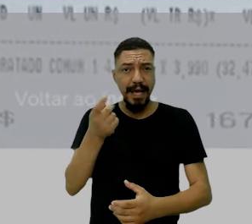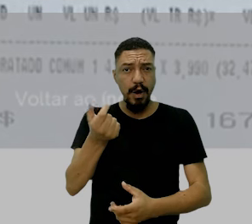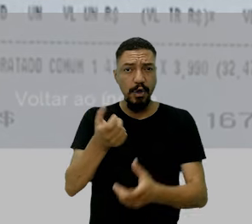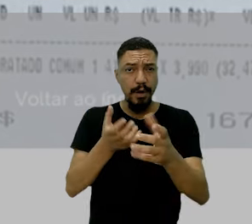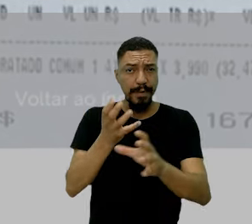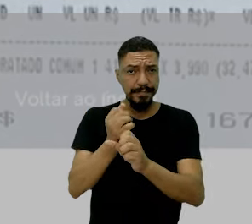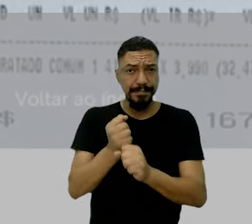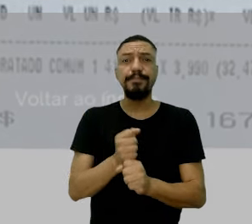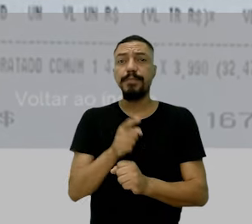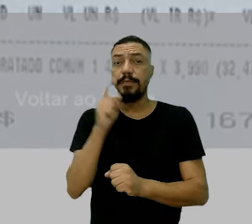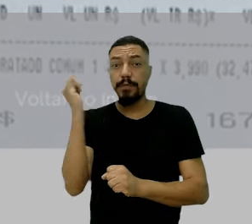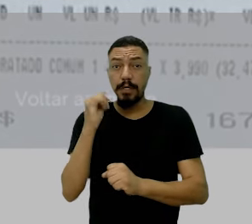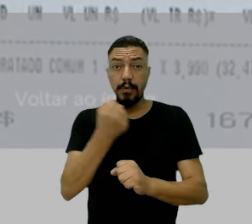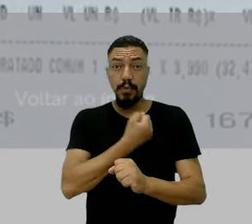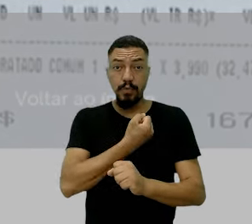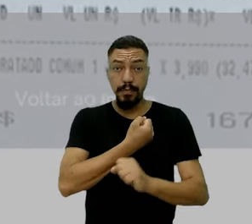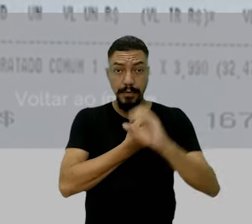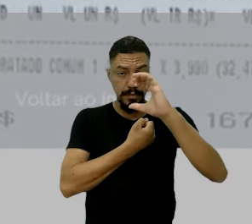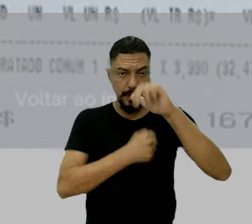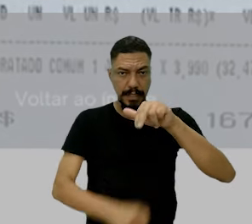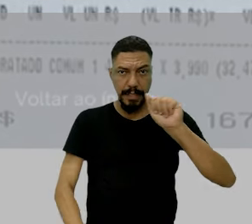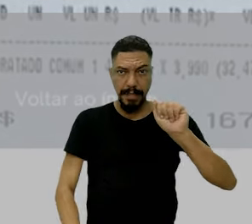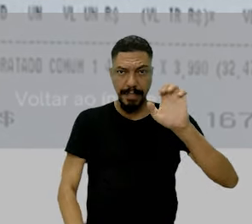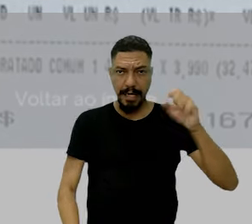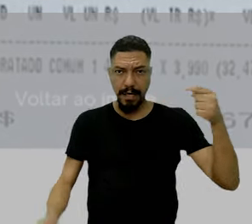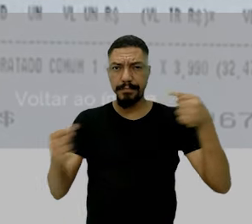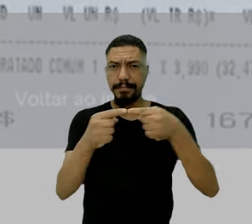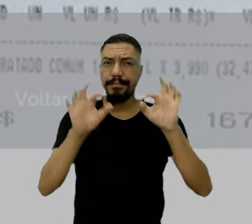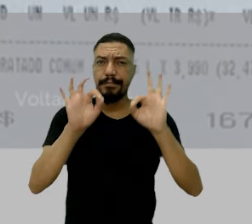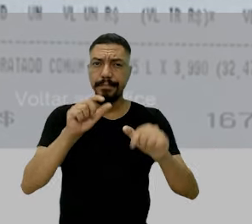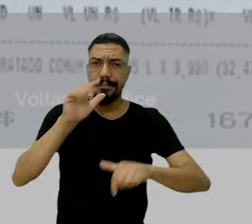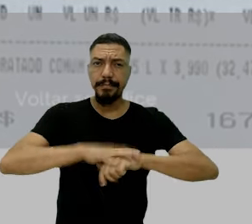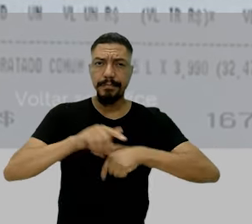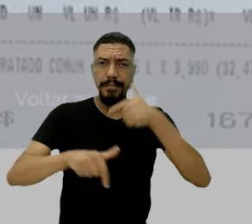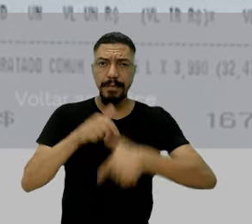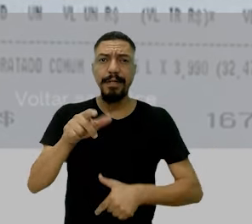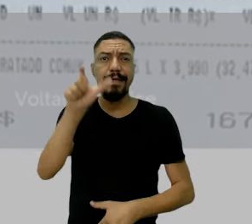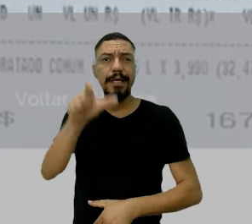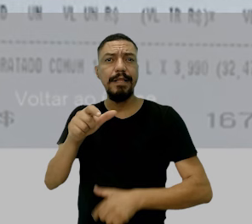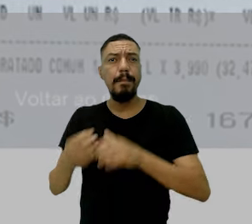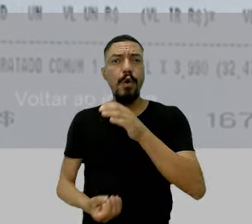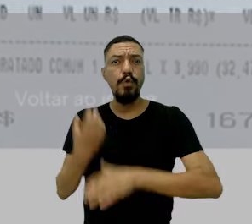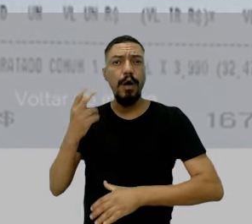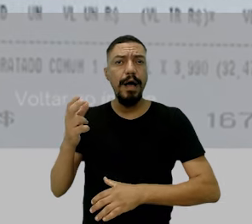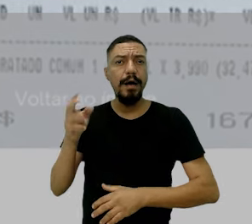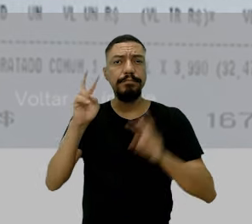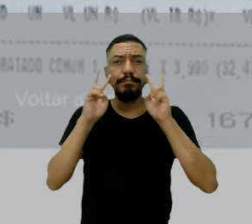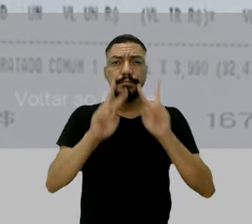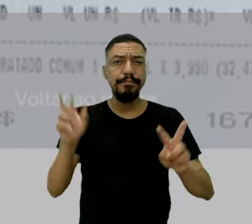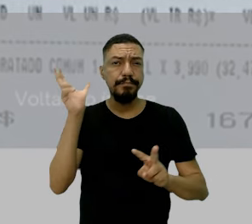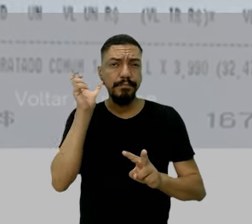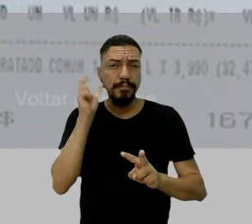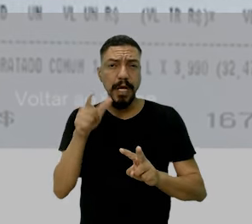esse CNAE esteja adequado. Então, se a pessoa é produtora audiovisual, é importante que ela tenha o CNAE de